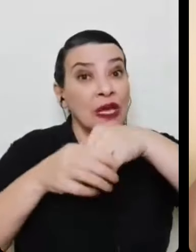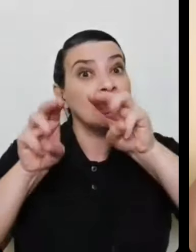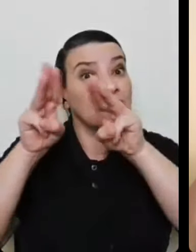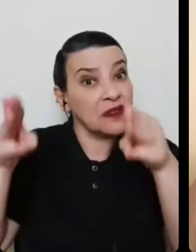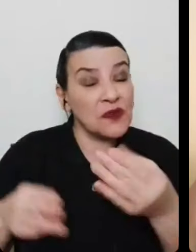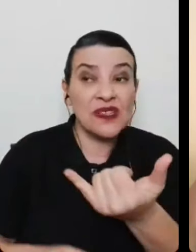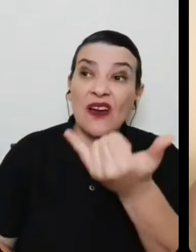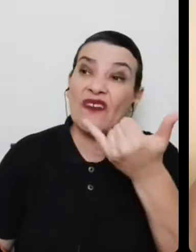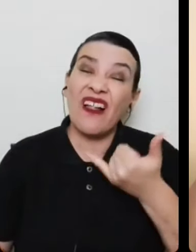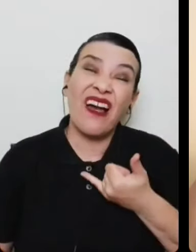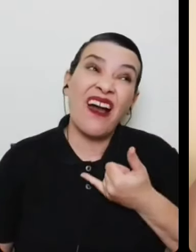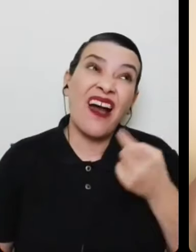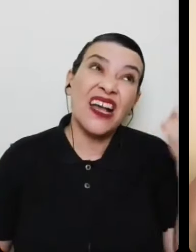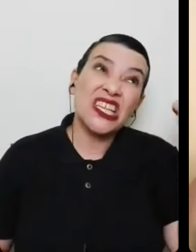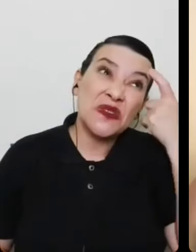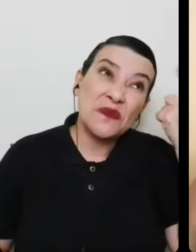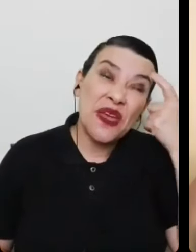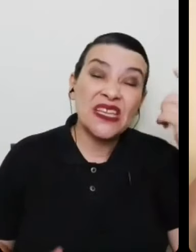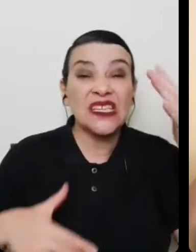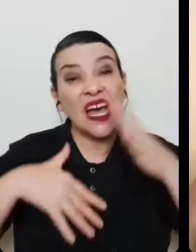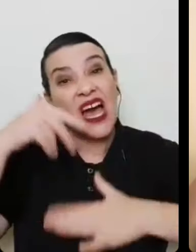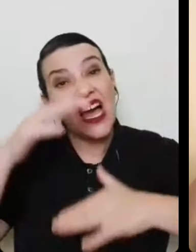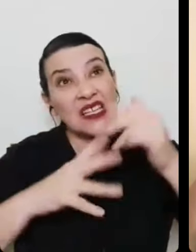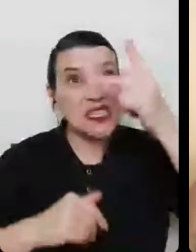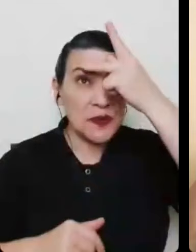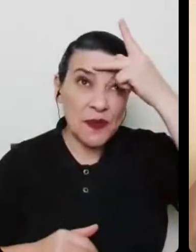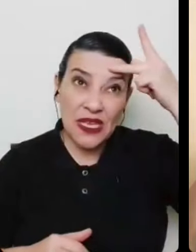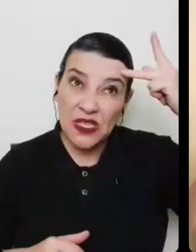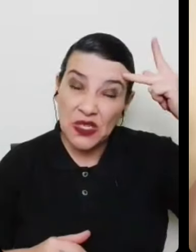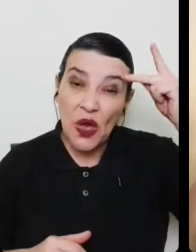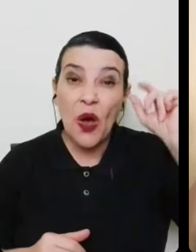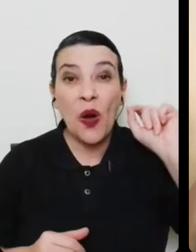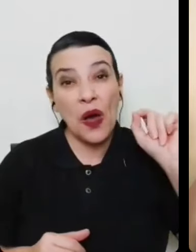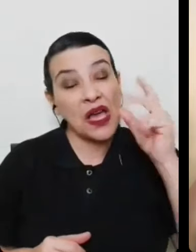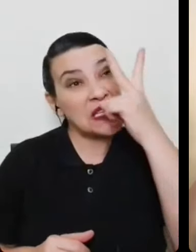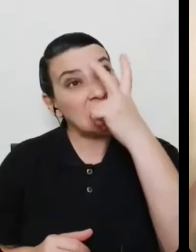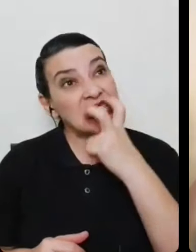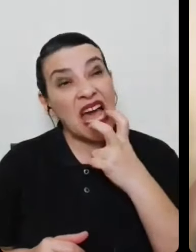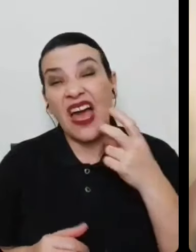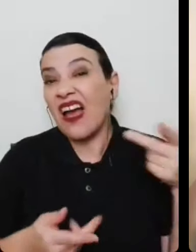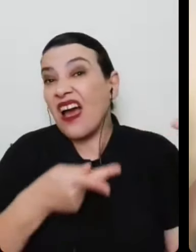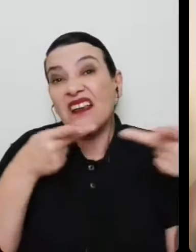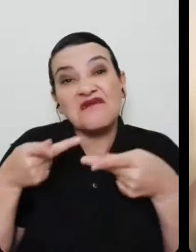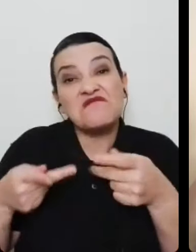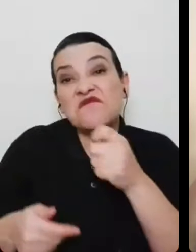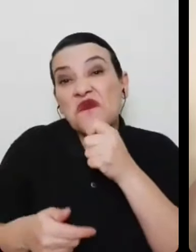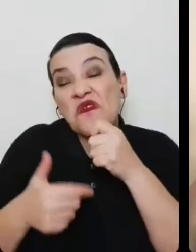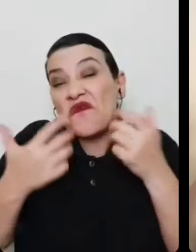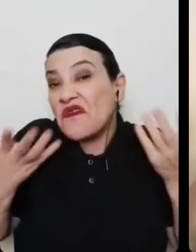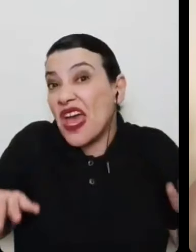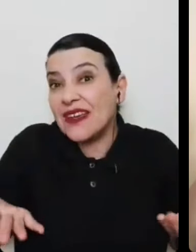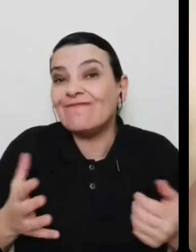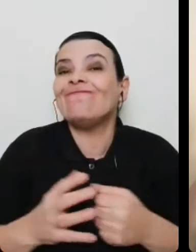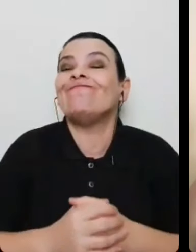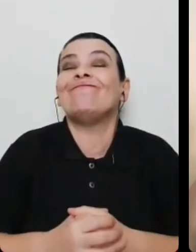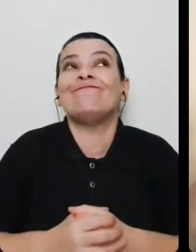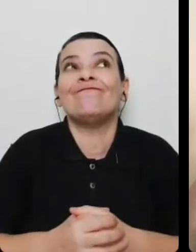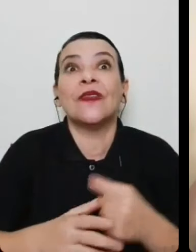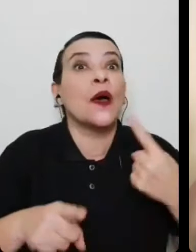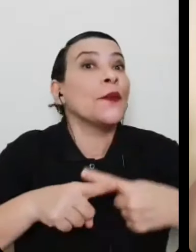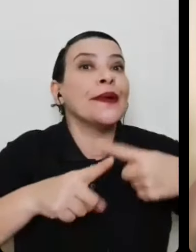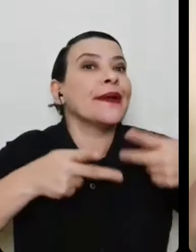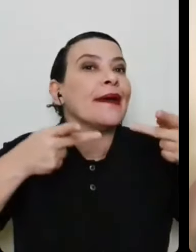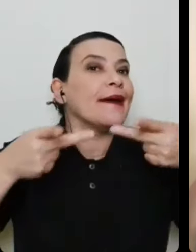gente pensa ações para pessoas com deficiência visual e elas não vão. E aí é a grande questão, por que que não